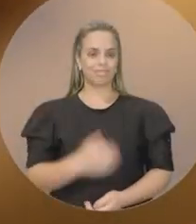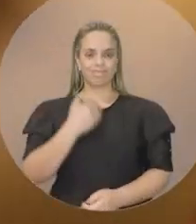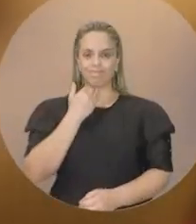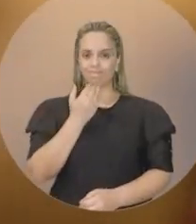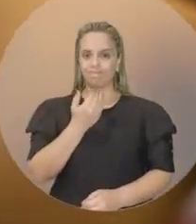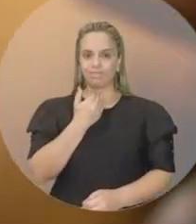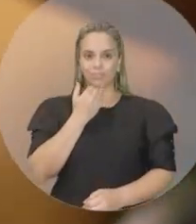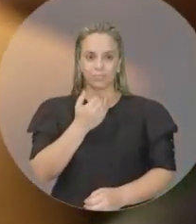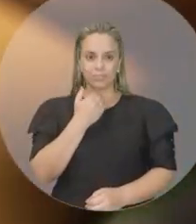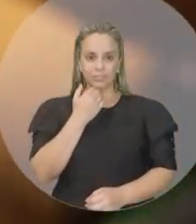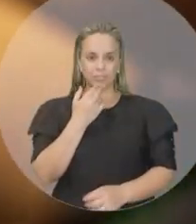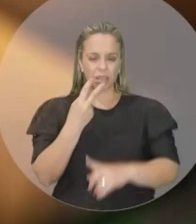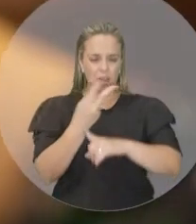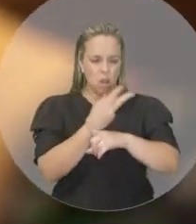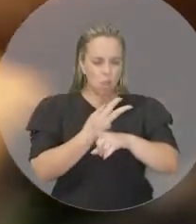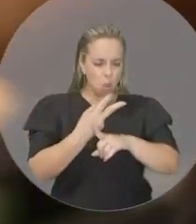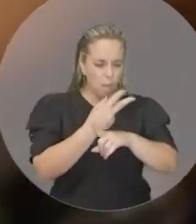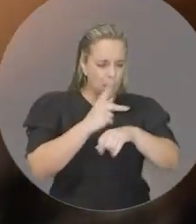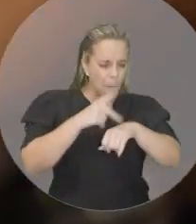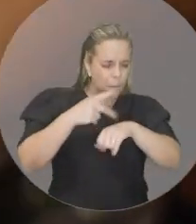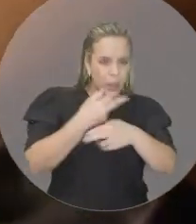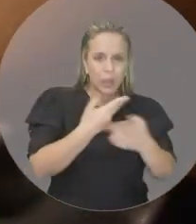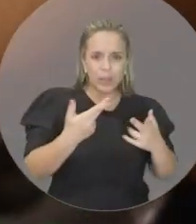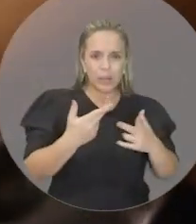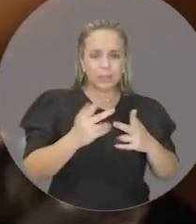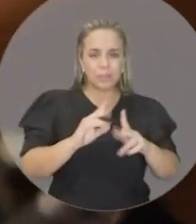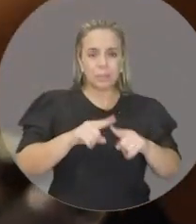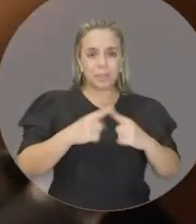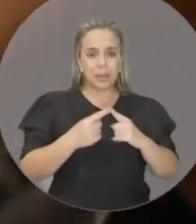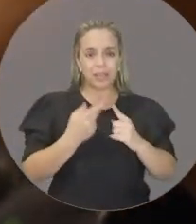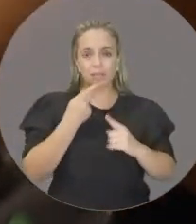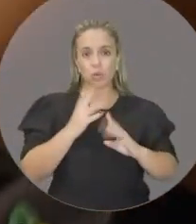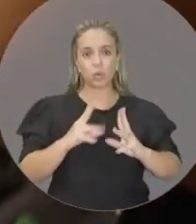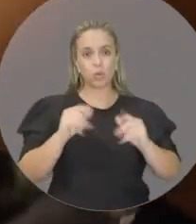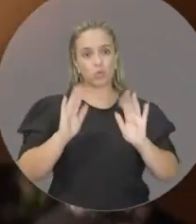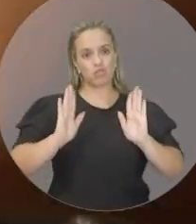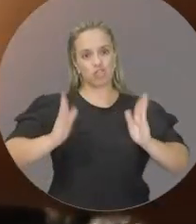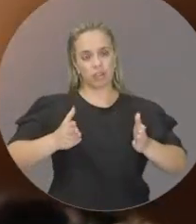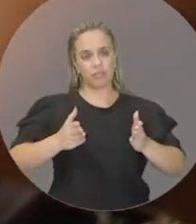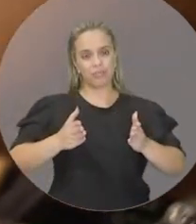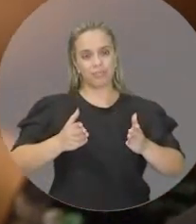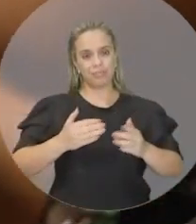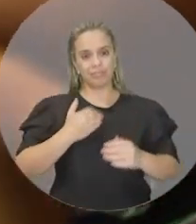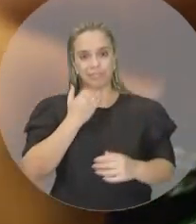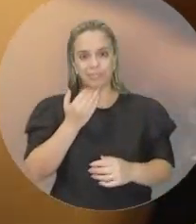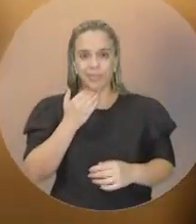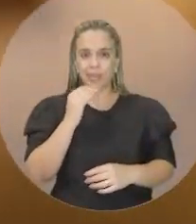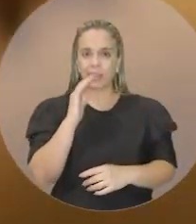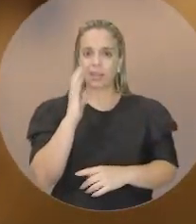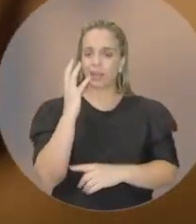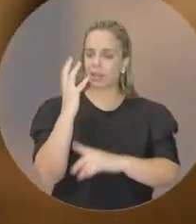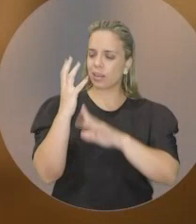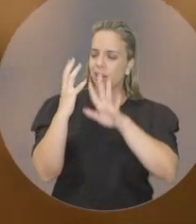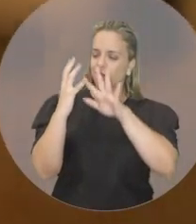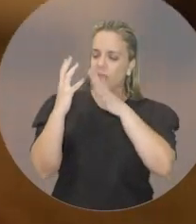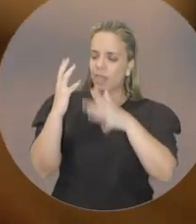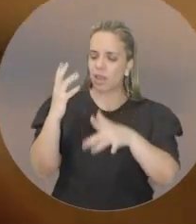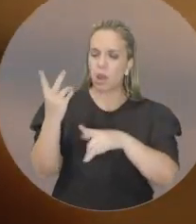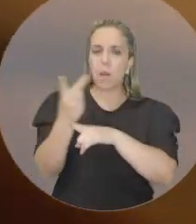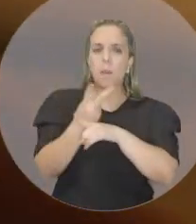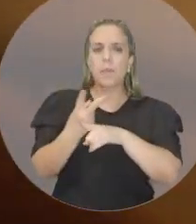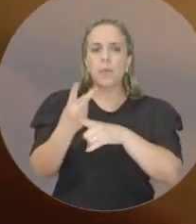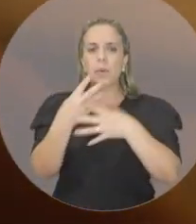Inútil escavar a pedra quando tudo já foi dito. Inútil procurar entre folhas secas, atrás